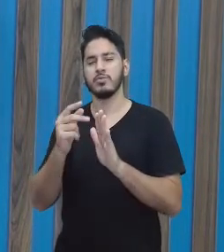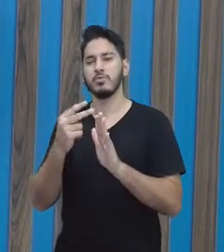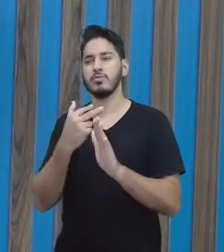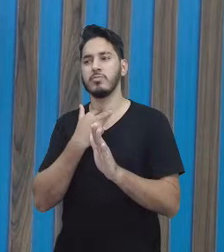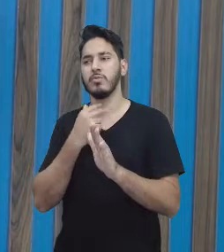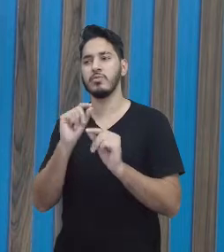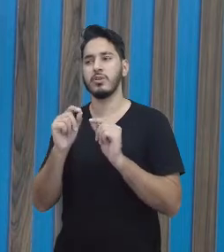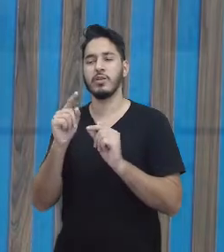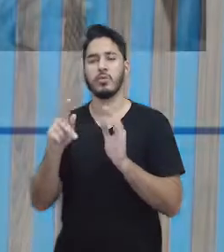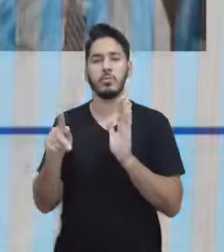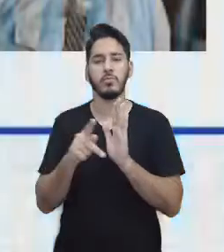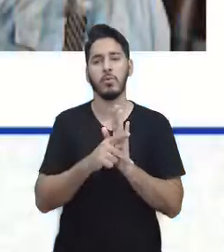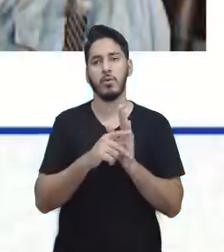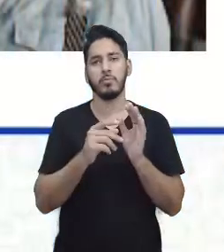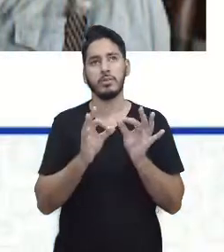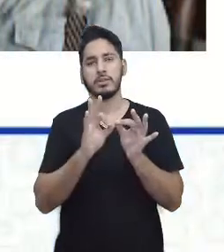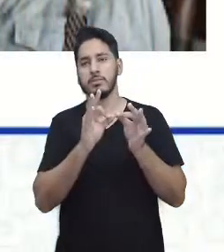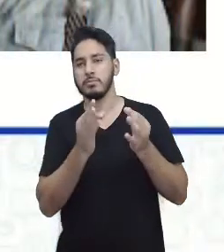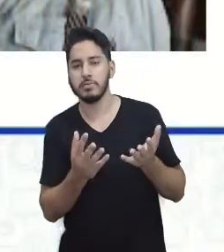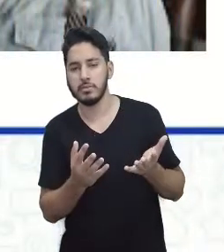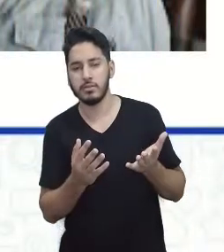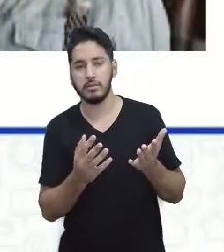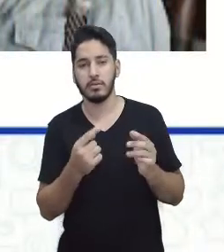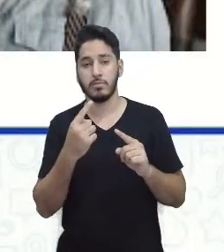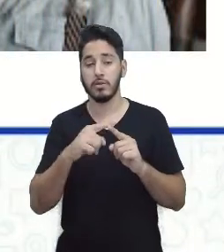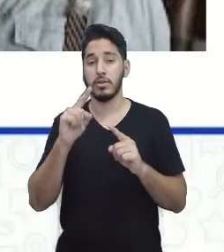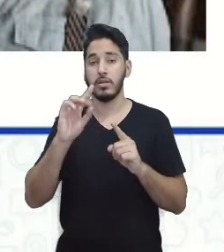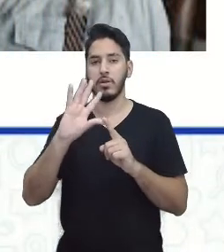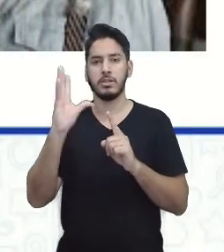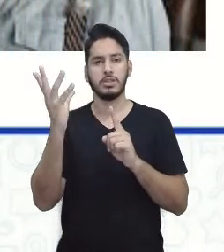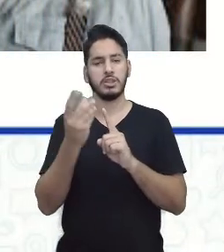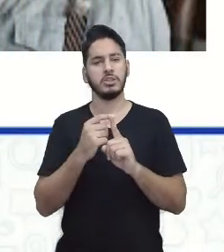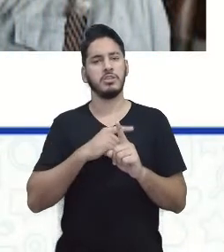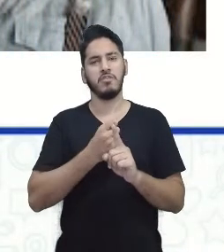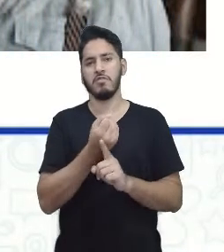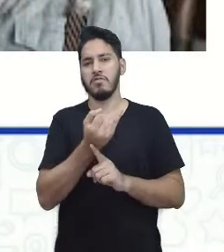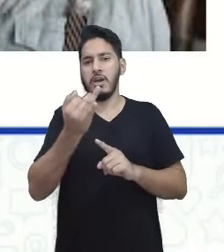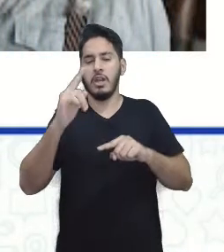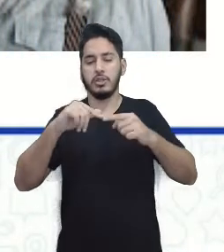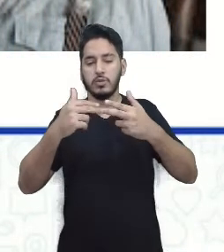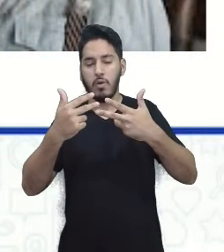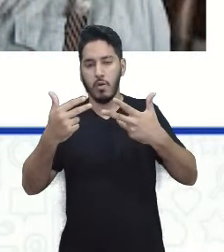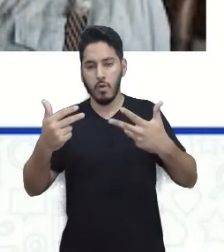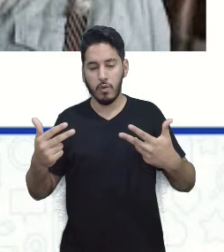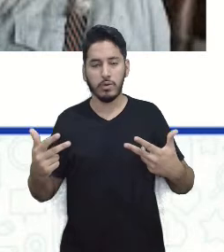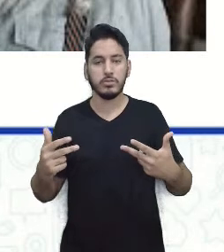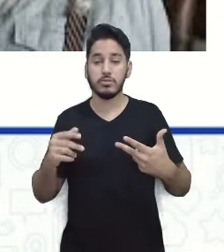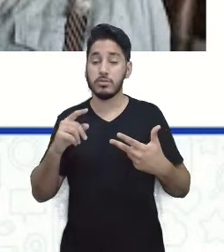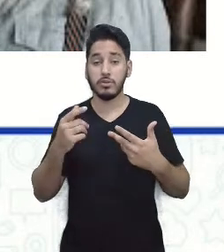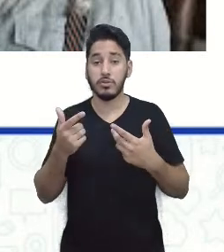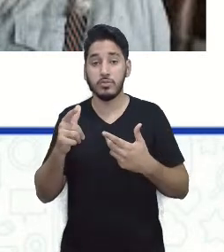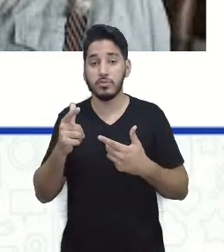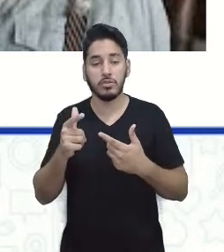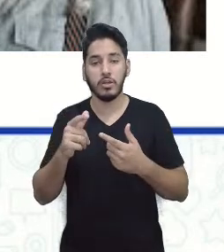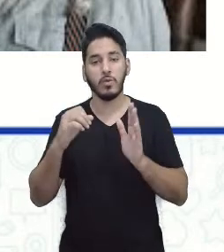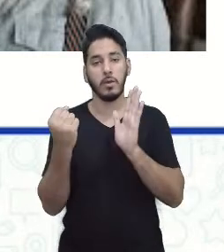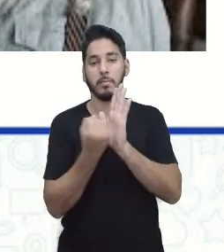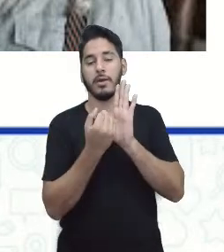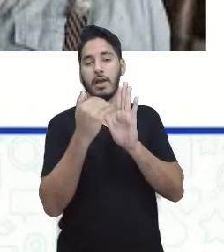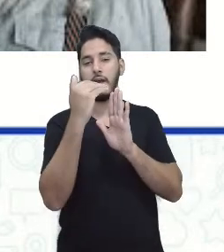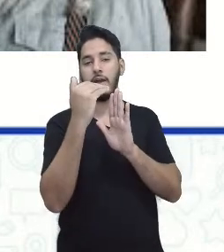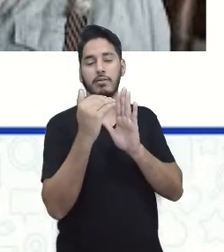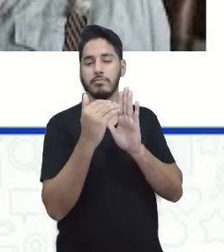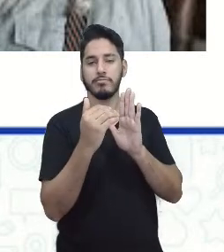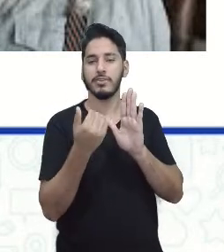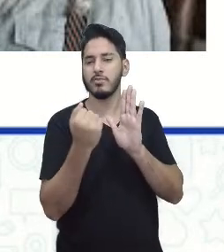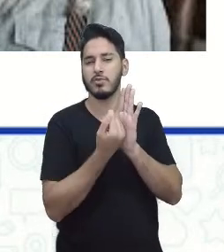Brenan como armorial simplesmente, porque ele é um artista tão rico, né, tão vasto, né, Gine, que ele não tem um rótulo, né, não